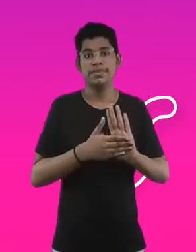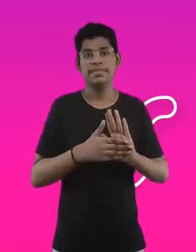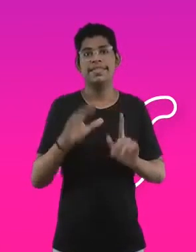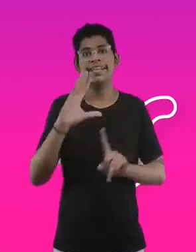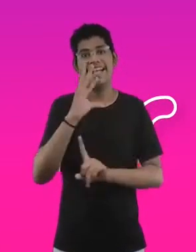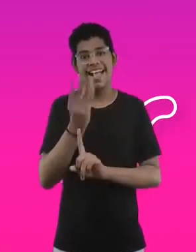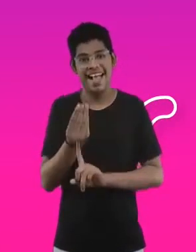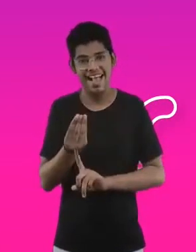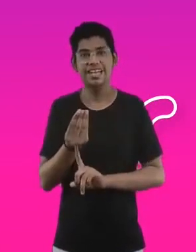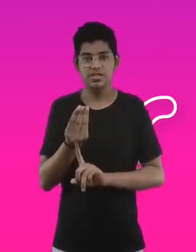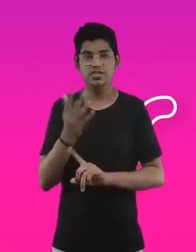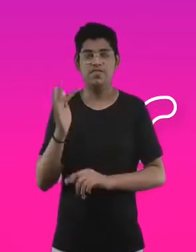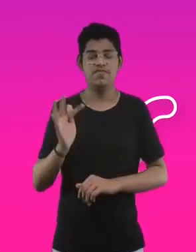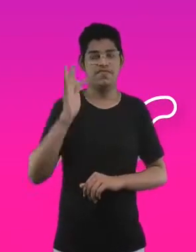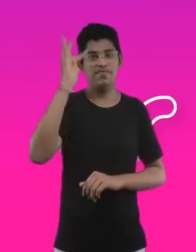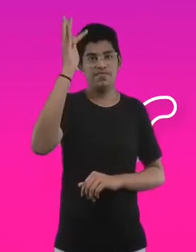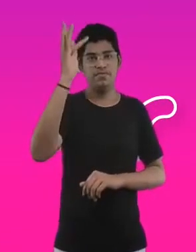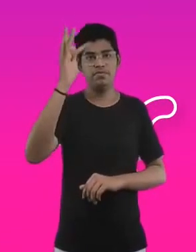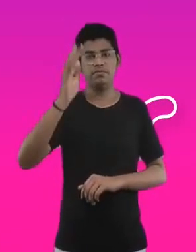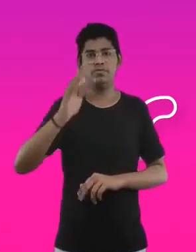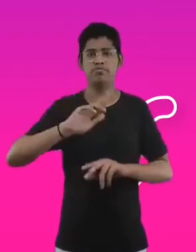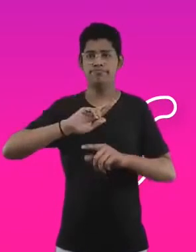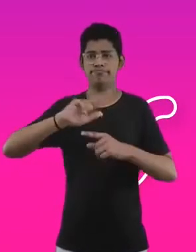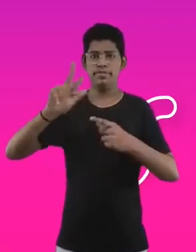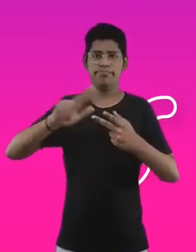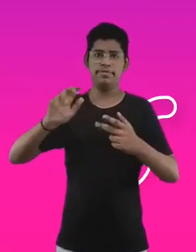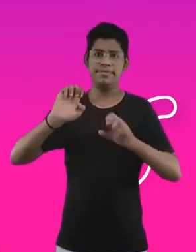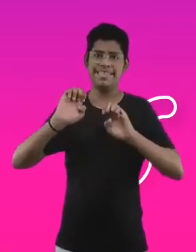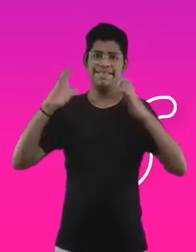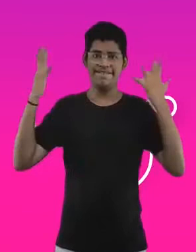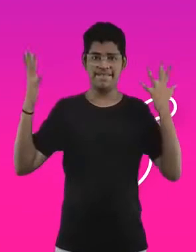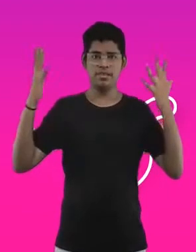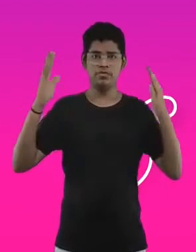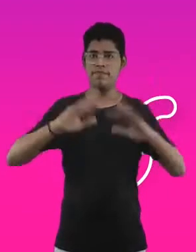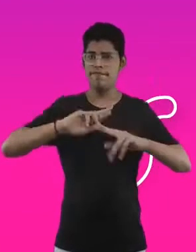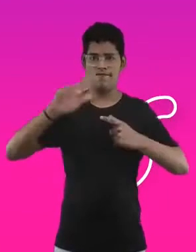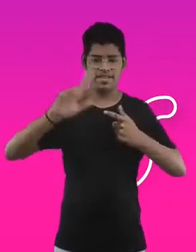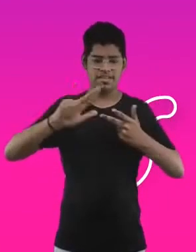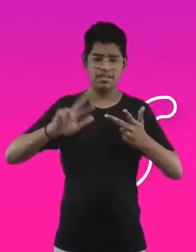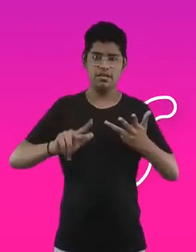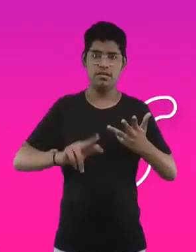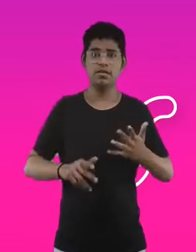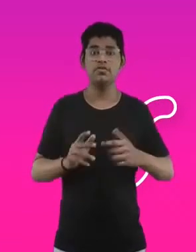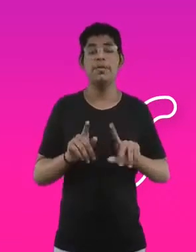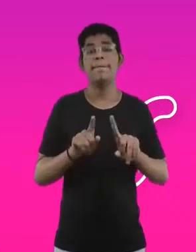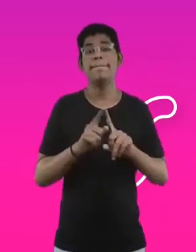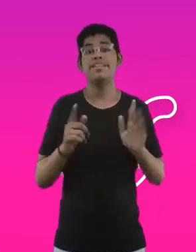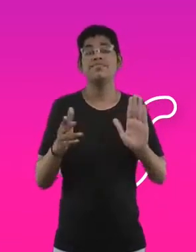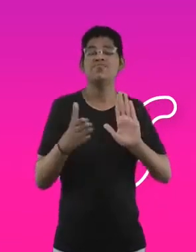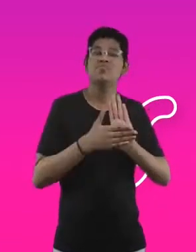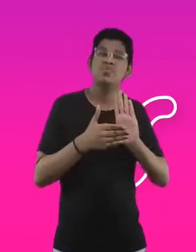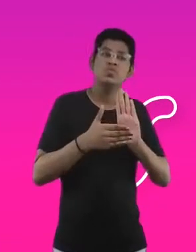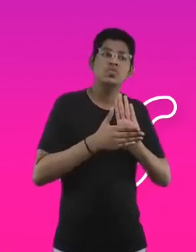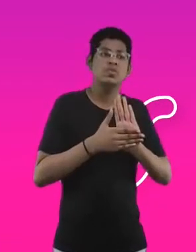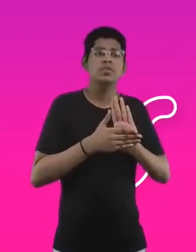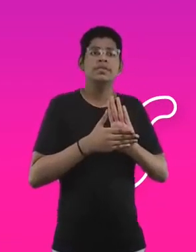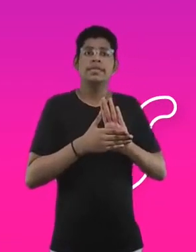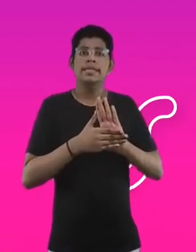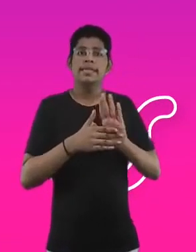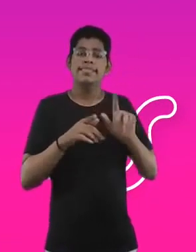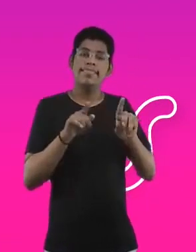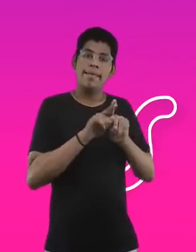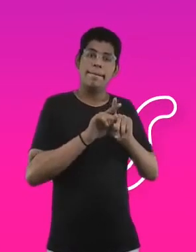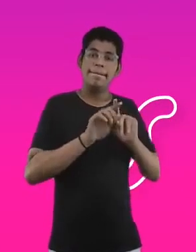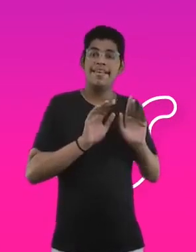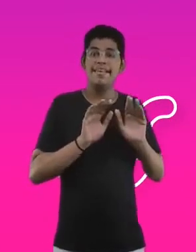uma série de eventos também, né, só que pauto enquanto pesquisa não só o afrofuturismo, mas a dinâmica